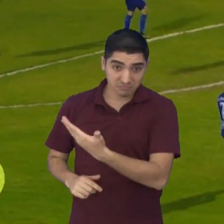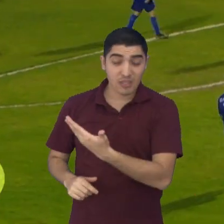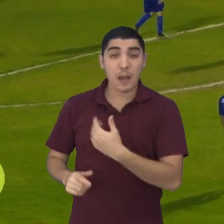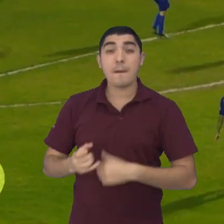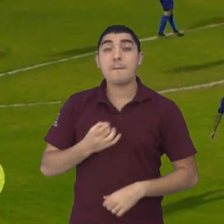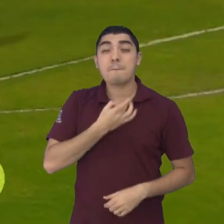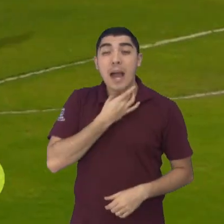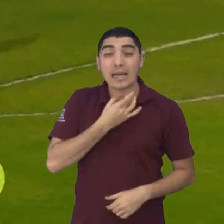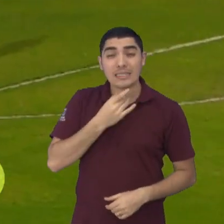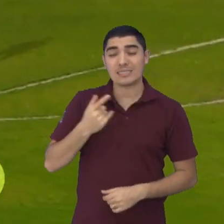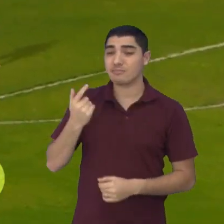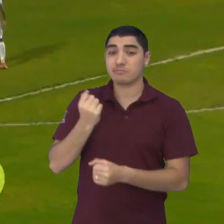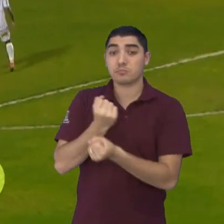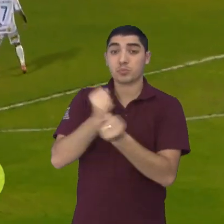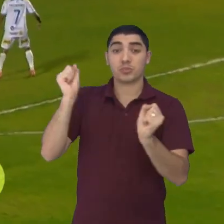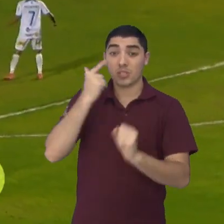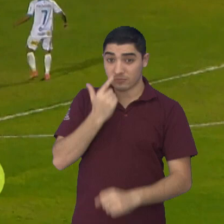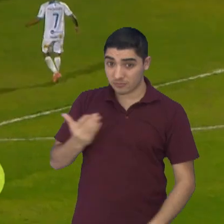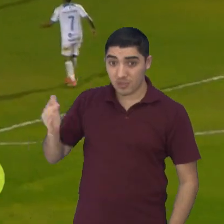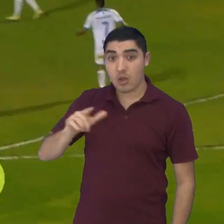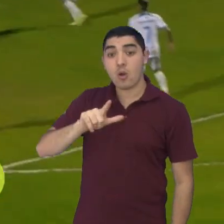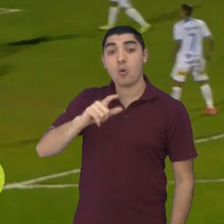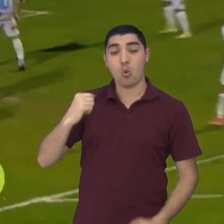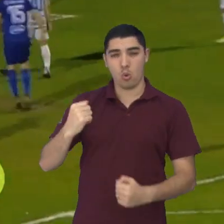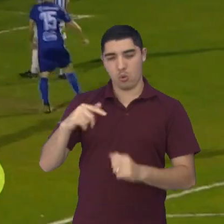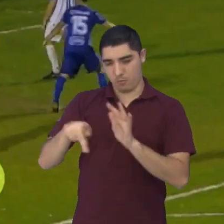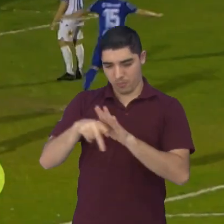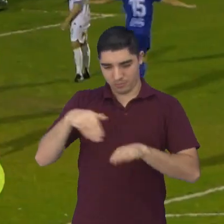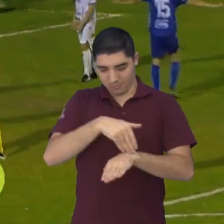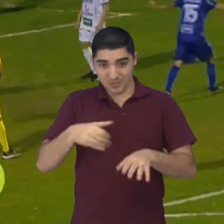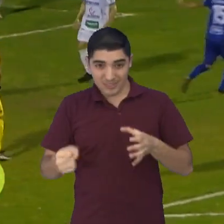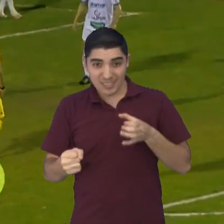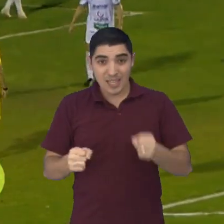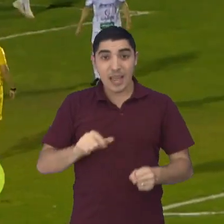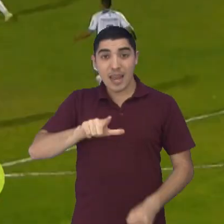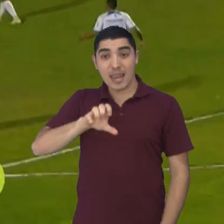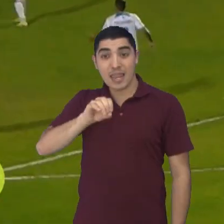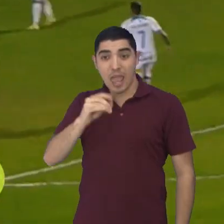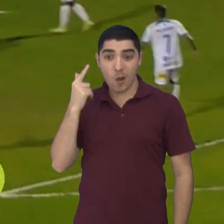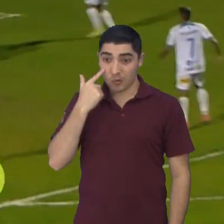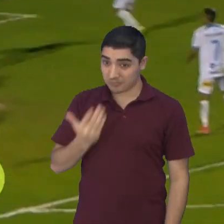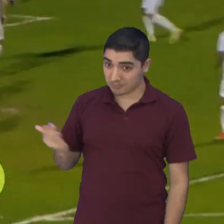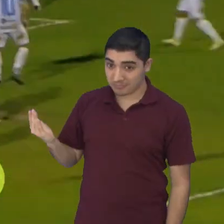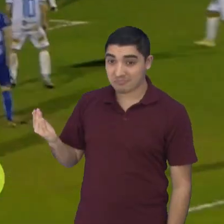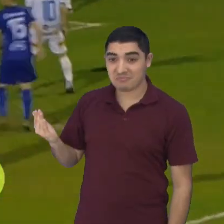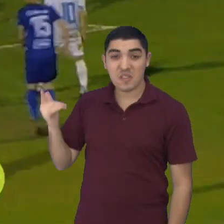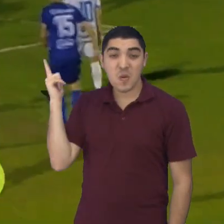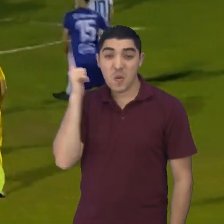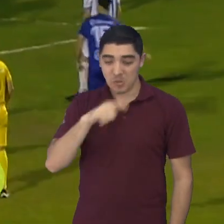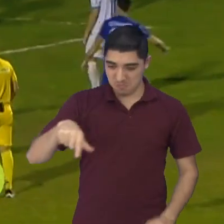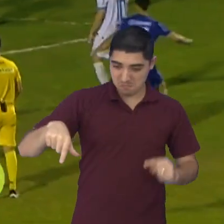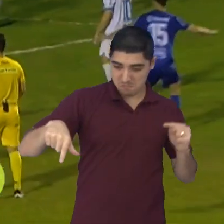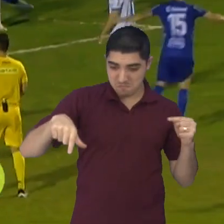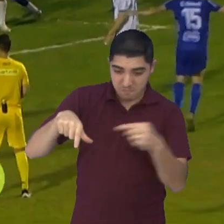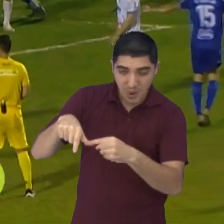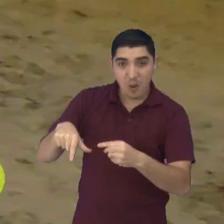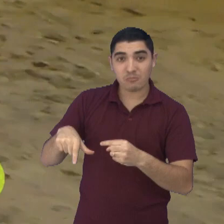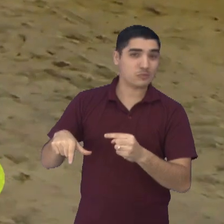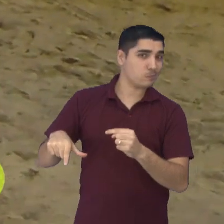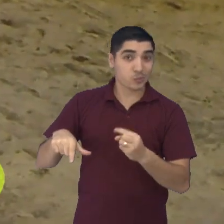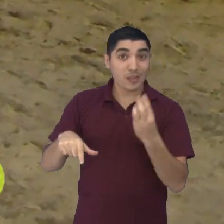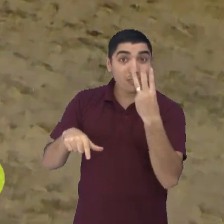ficou impossível quando o zagueiro Léo Gobo, que tinha acabado de entrar, fez o terceiro da Águia e o terceiro de